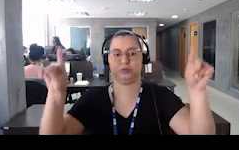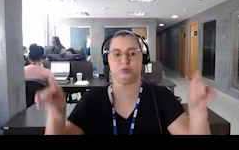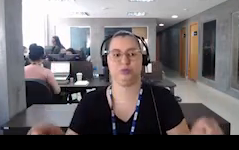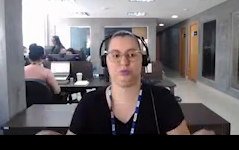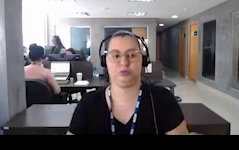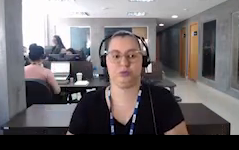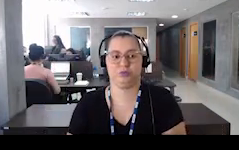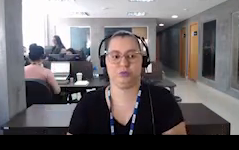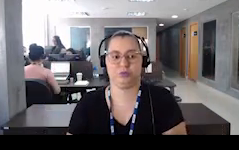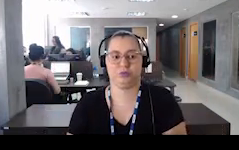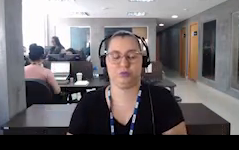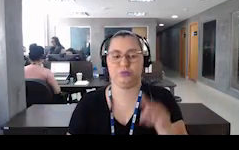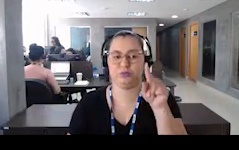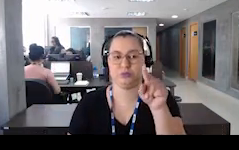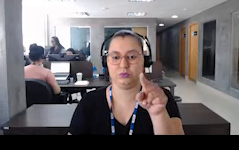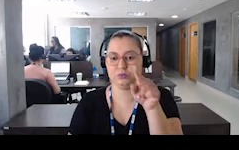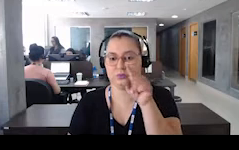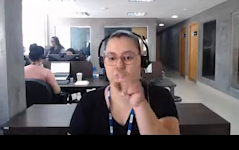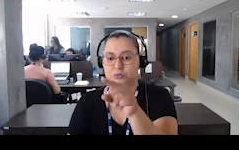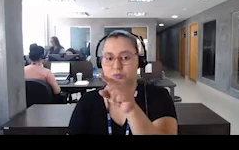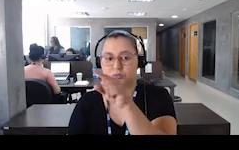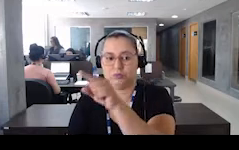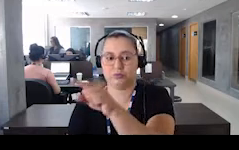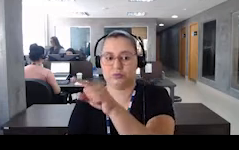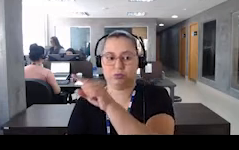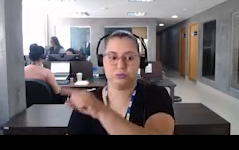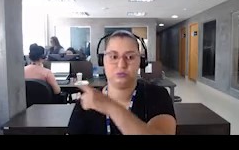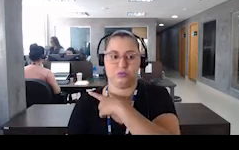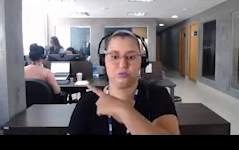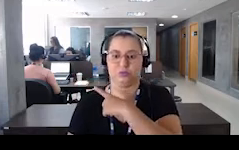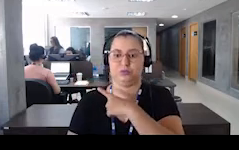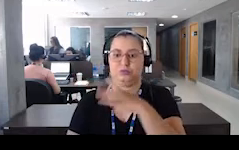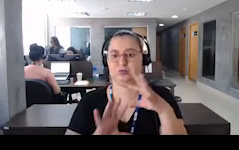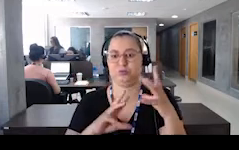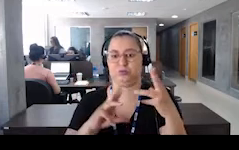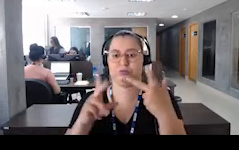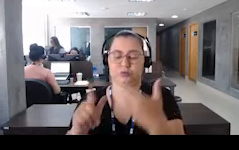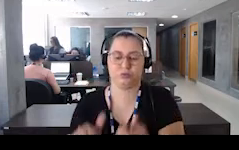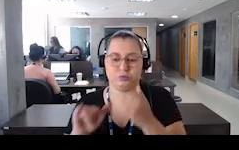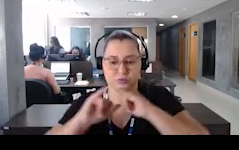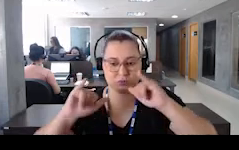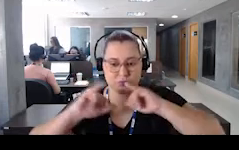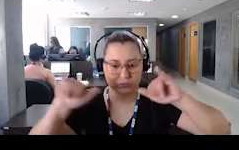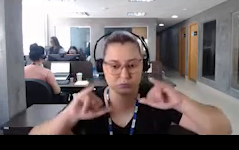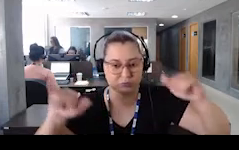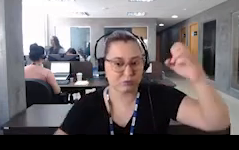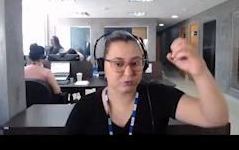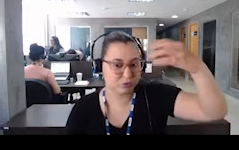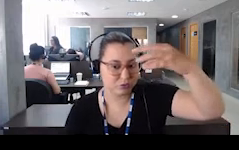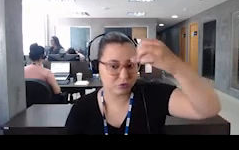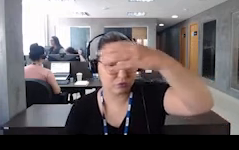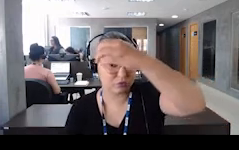né? As lâmpadas são todos esses componentes aqui, né? São as lâmpadas elétricas. E ele informou lá para a gente que essas